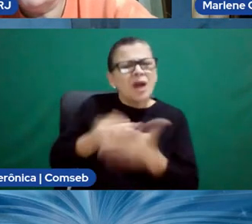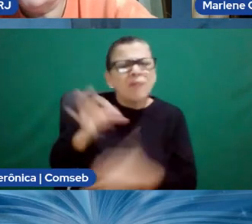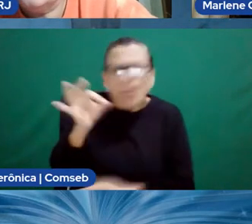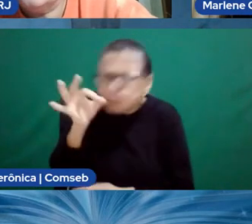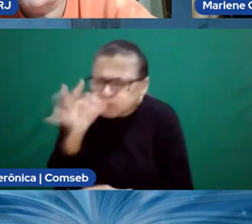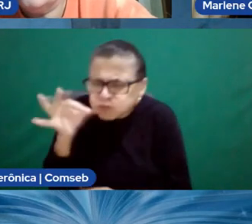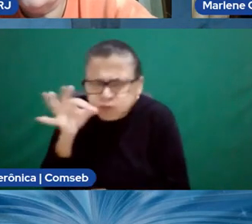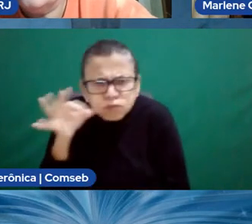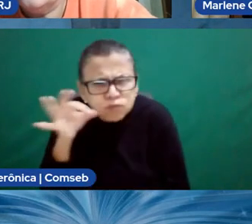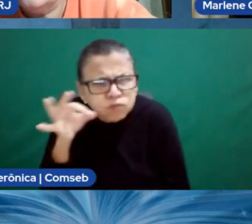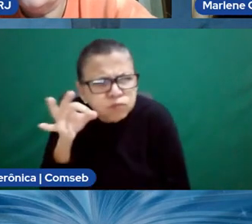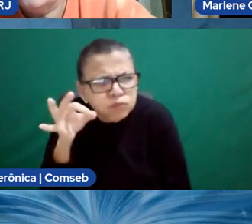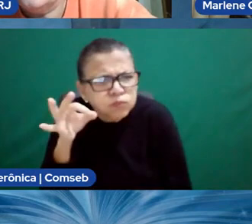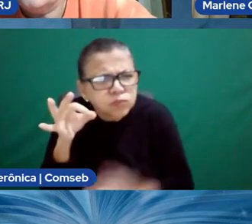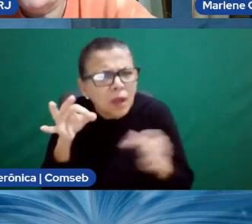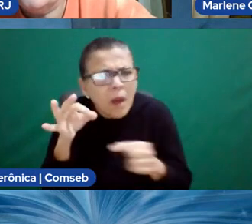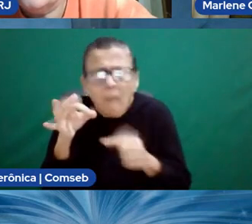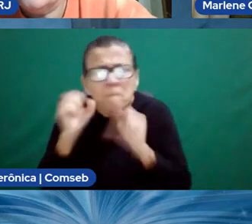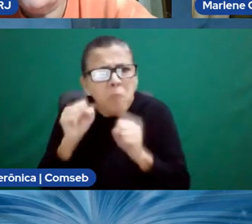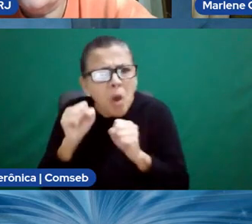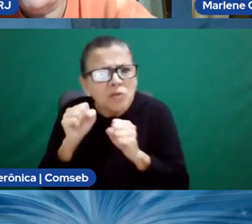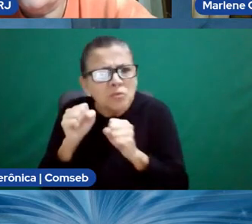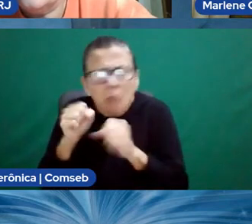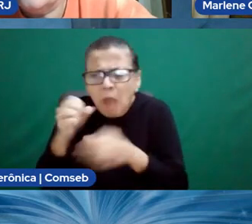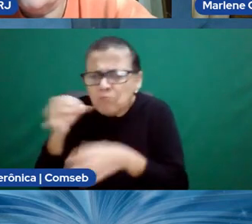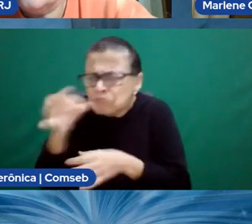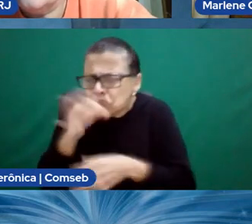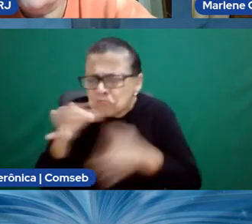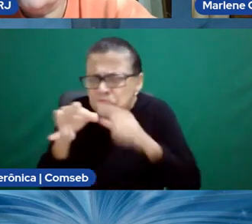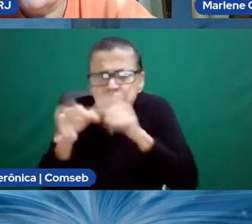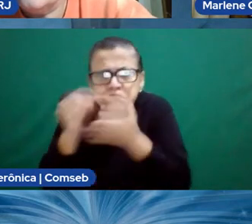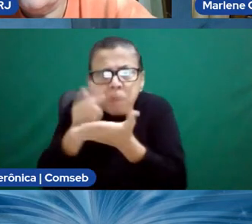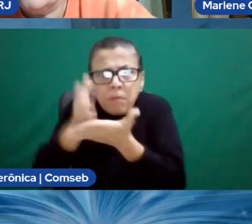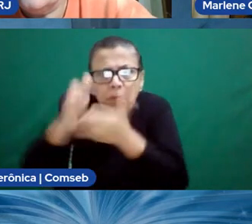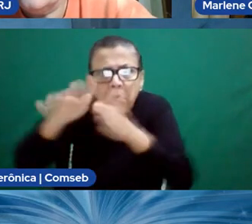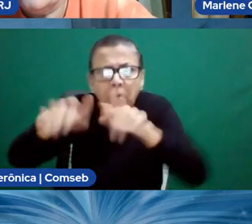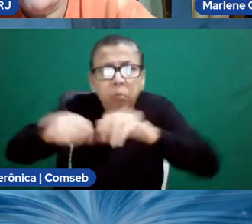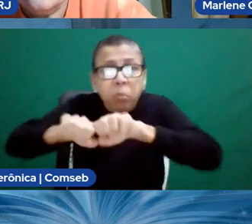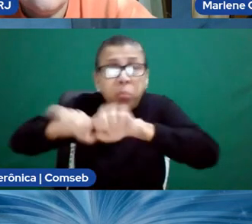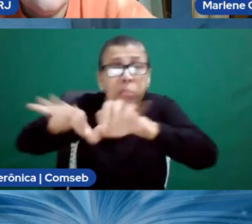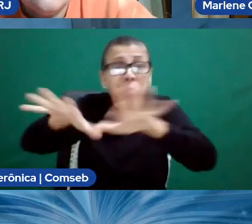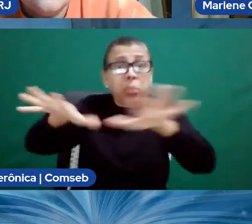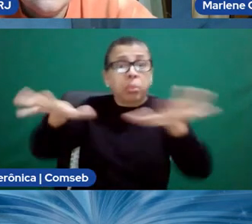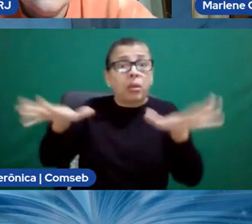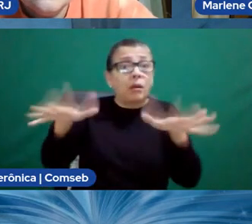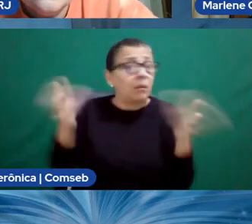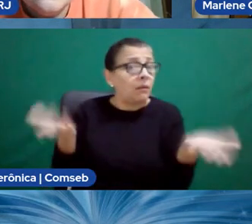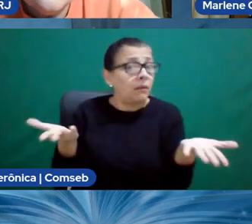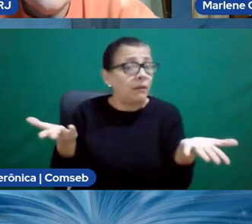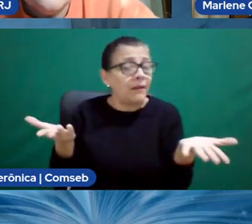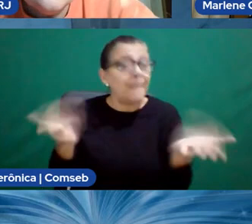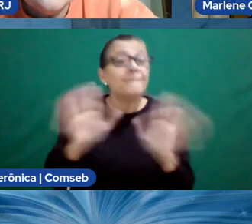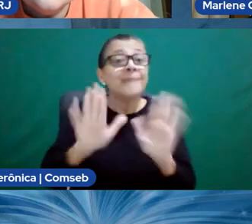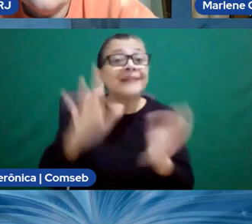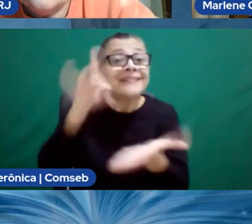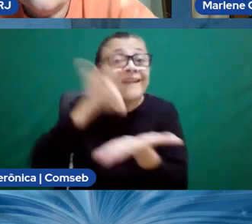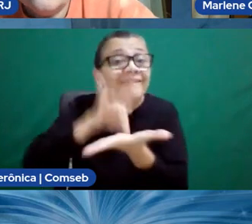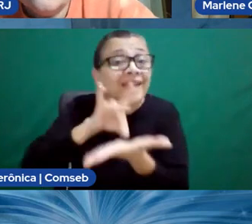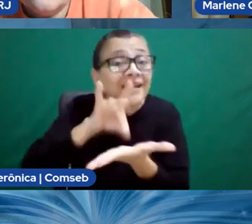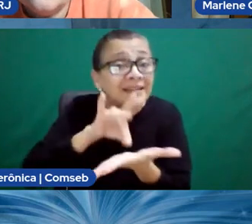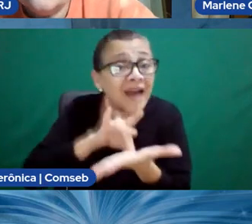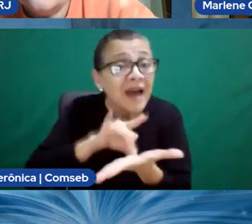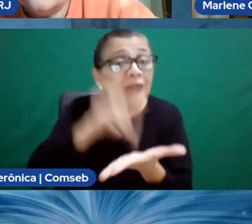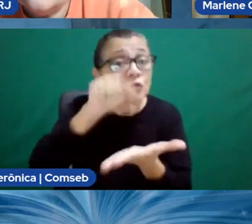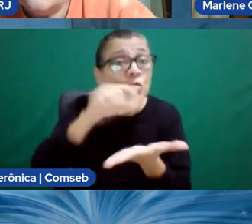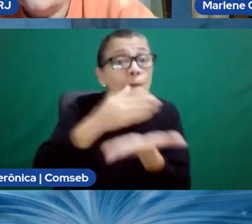célula pudesse se multiplicar, não tinha aparelho reprodutor, então só podia nascer espontaneamente. Mas, na realidade, esse é que é o